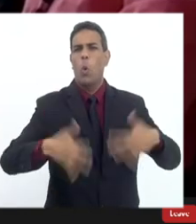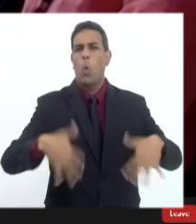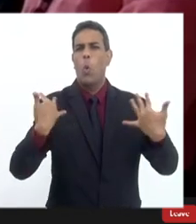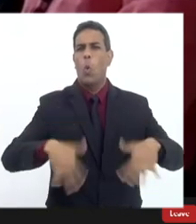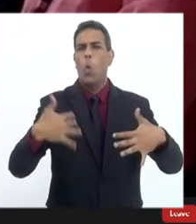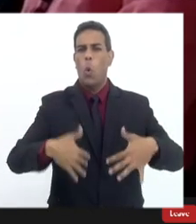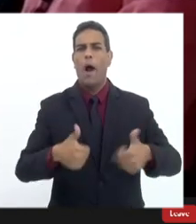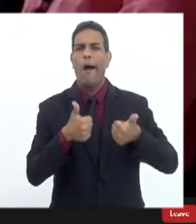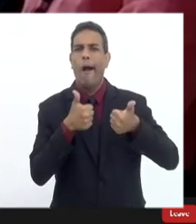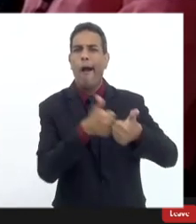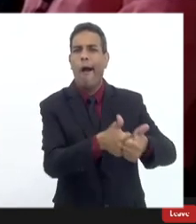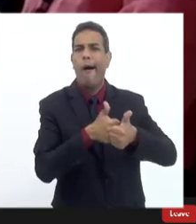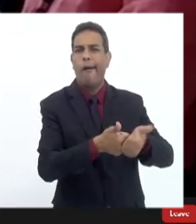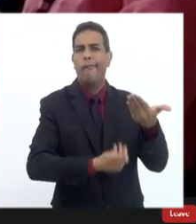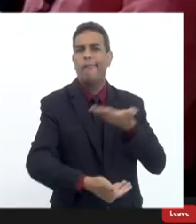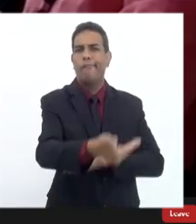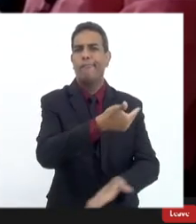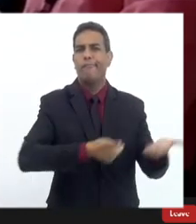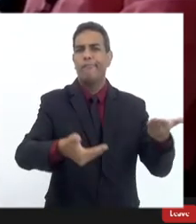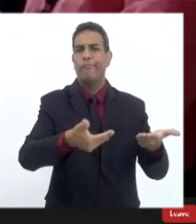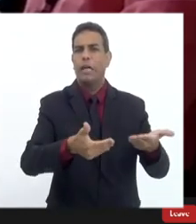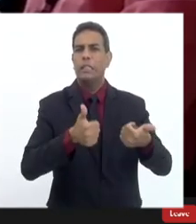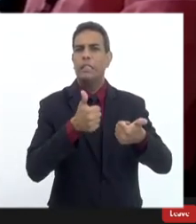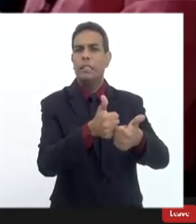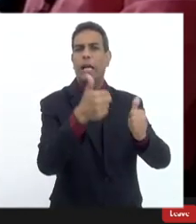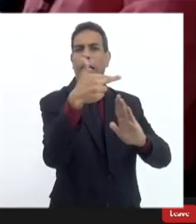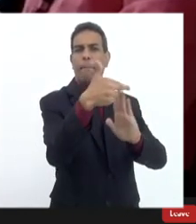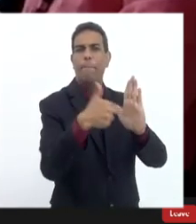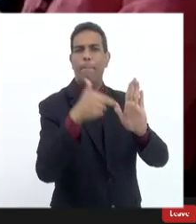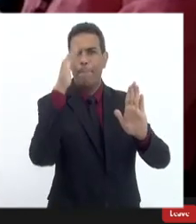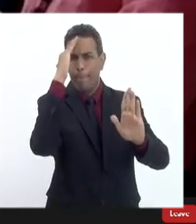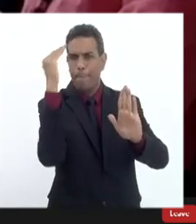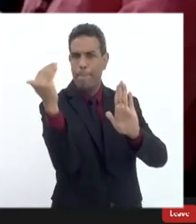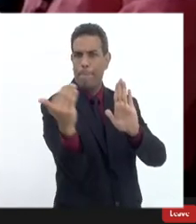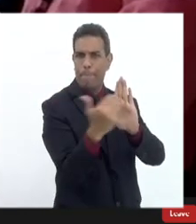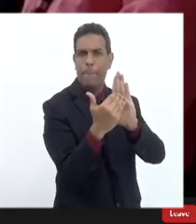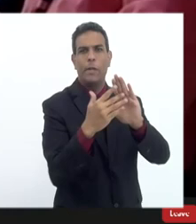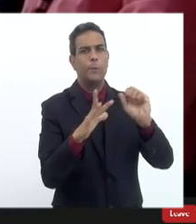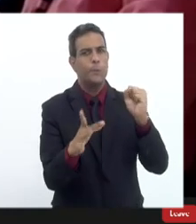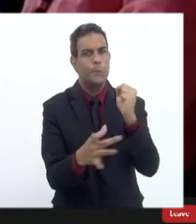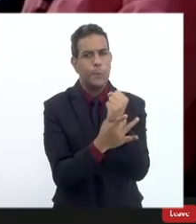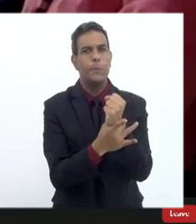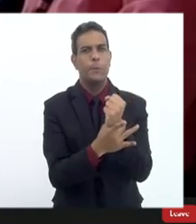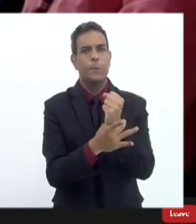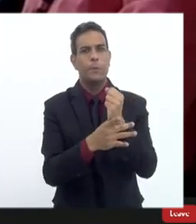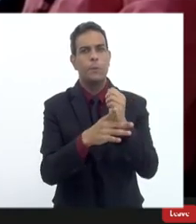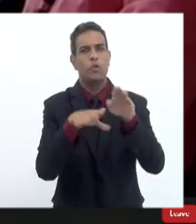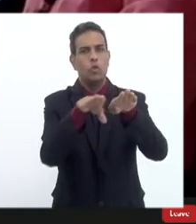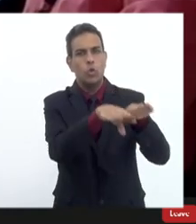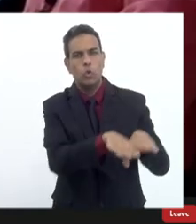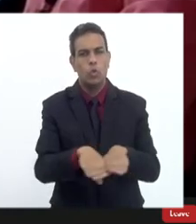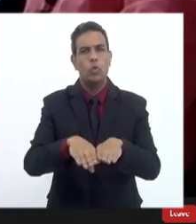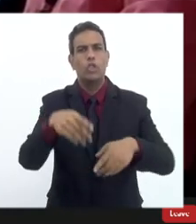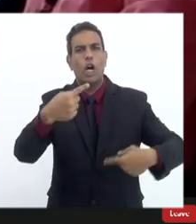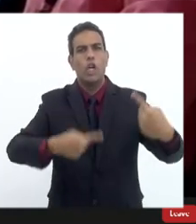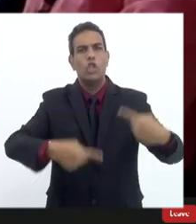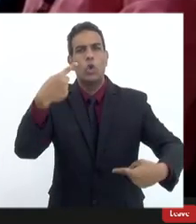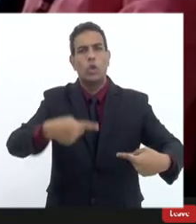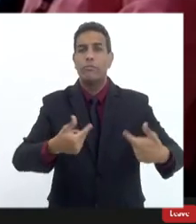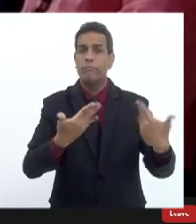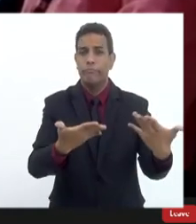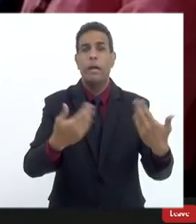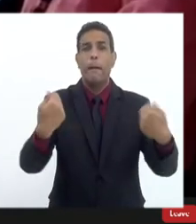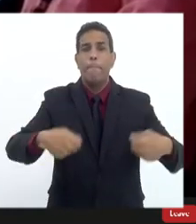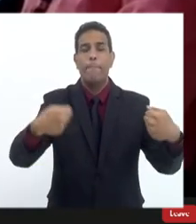ele. Então, todas as medidas, principalmente com questões sanitárias, a gente vem discutindo com ele. Isso tem